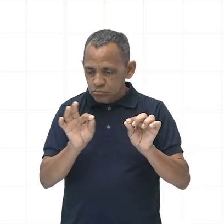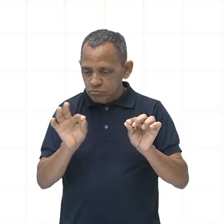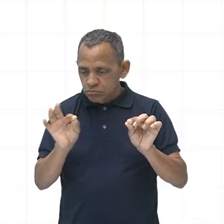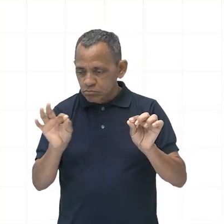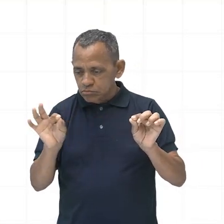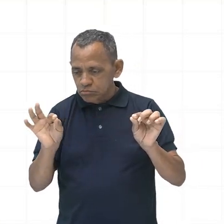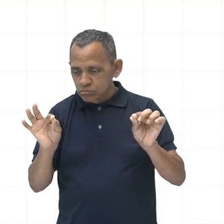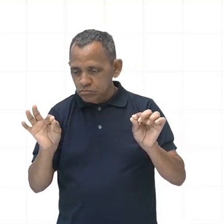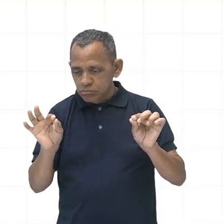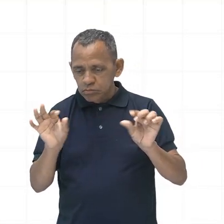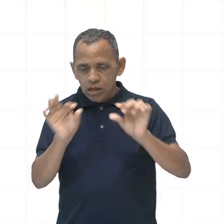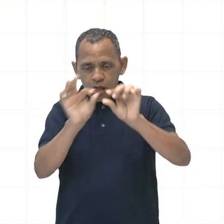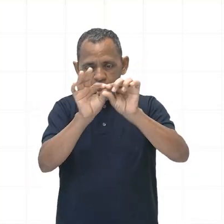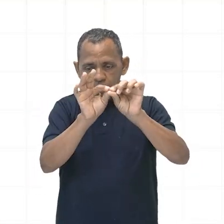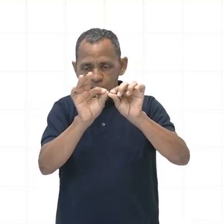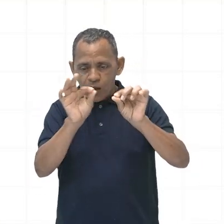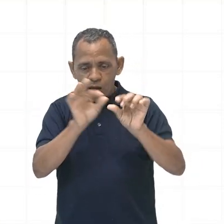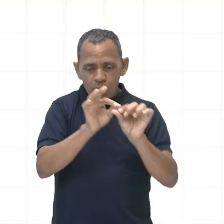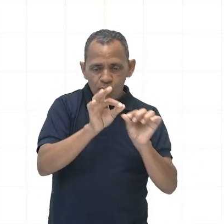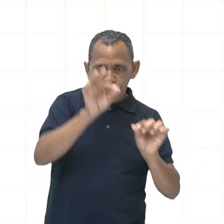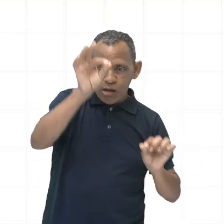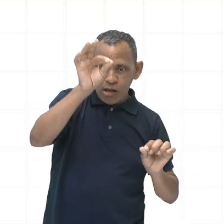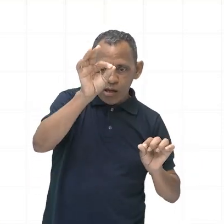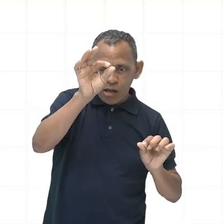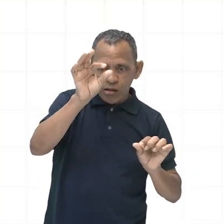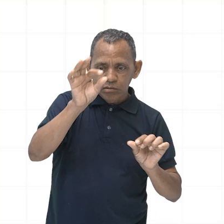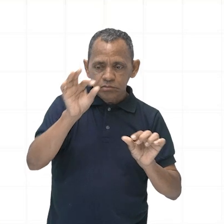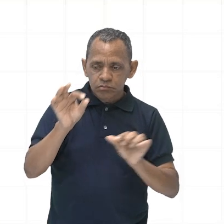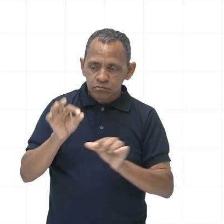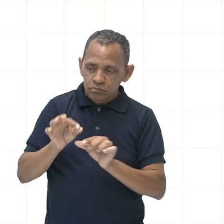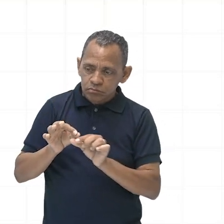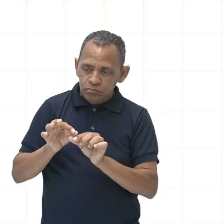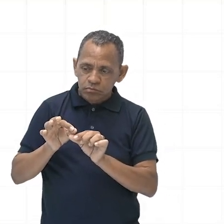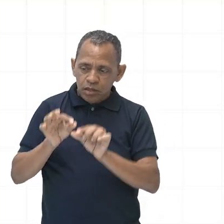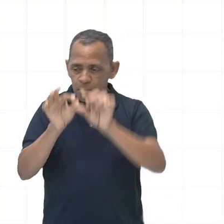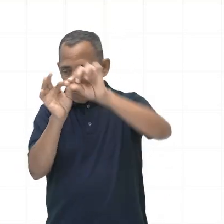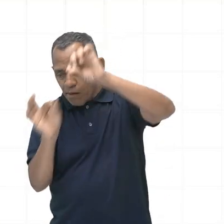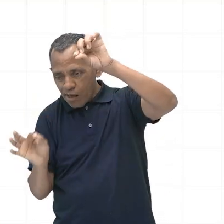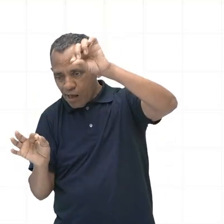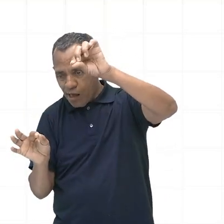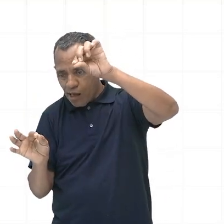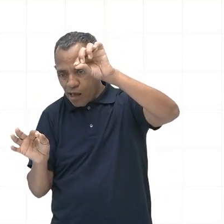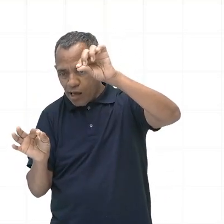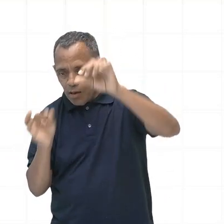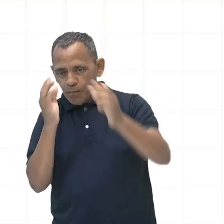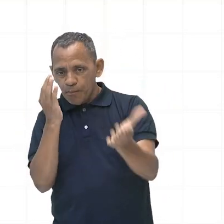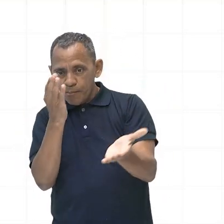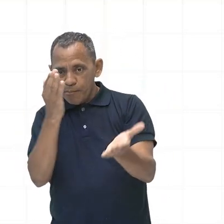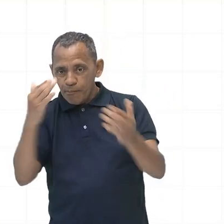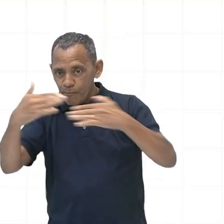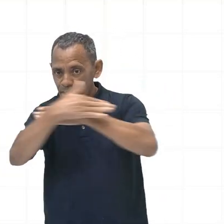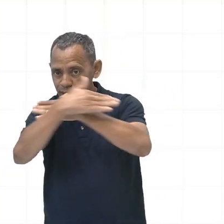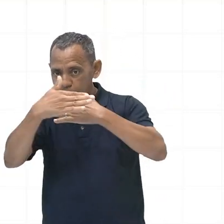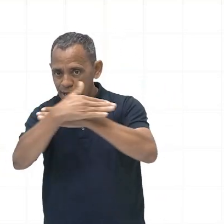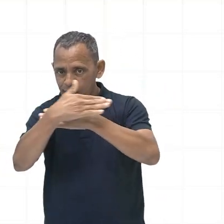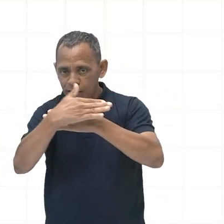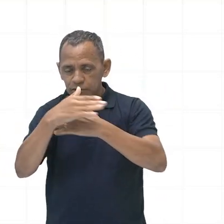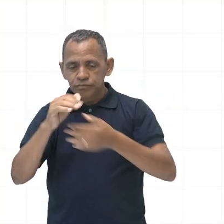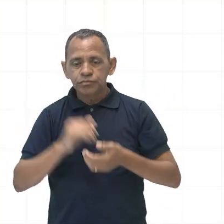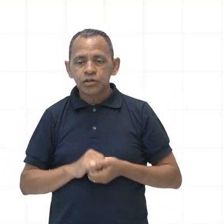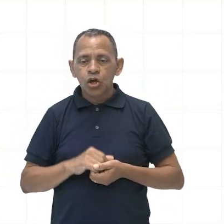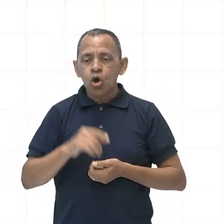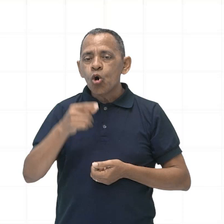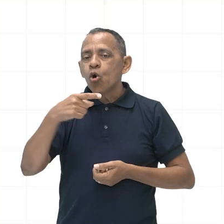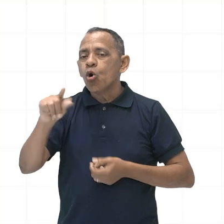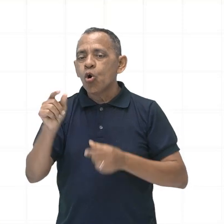paralelo a um dos lados, né? E esse segmento corta os dois outros